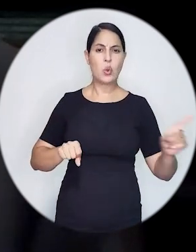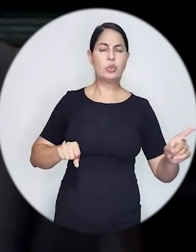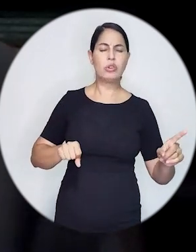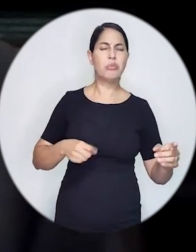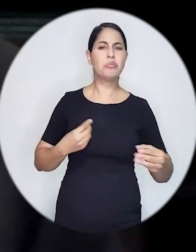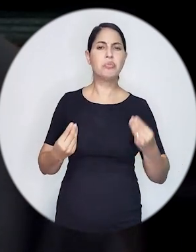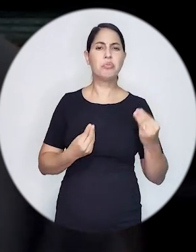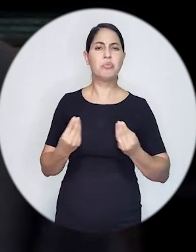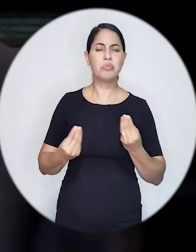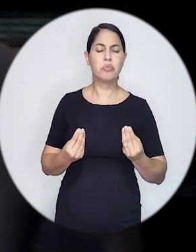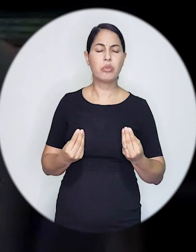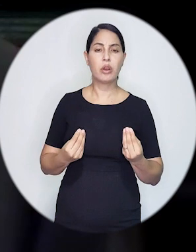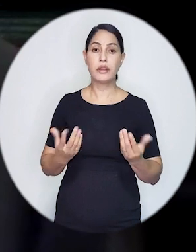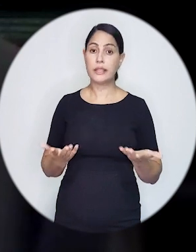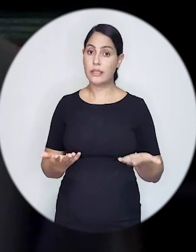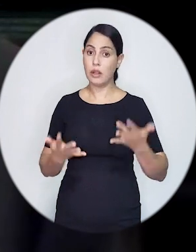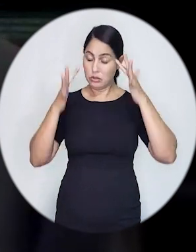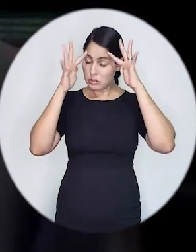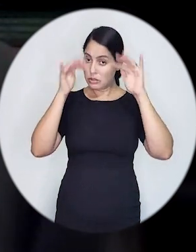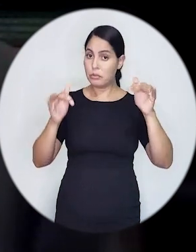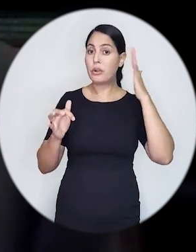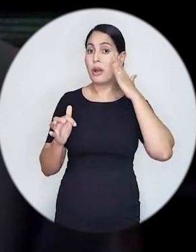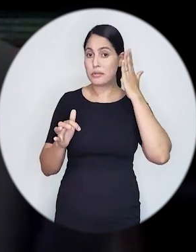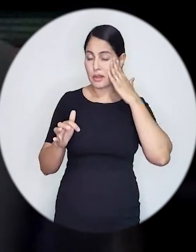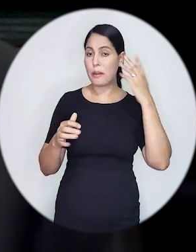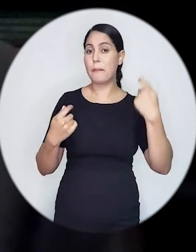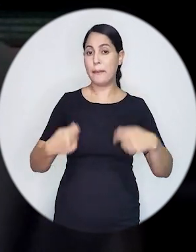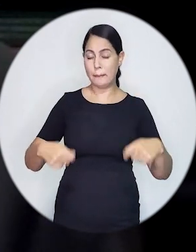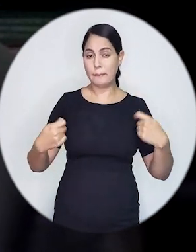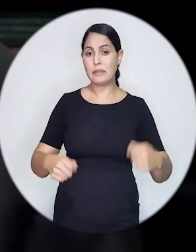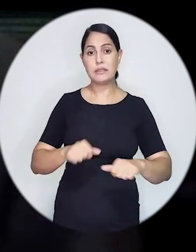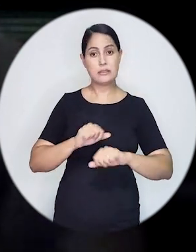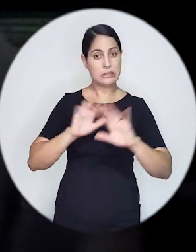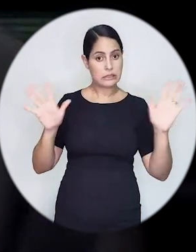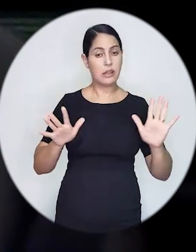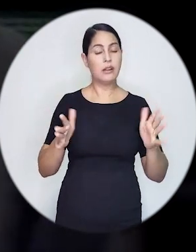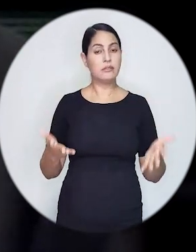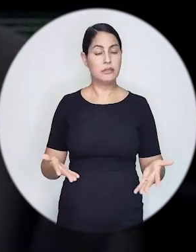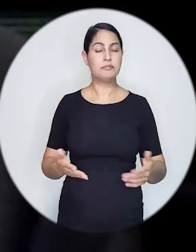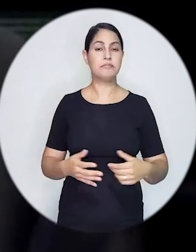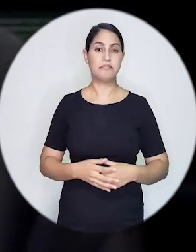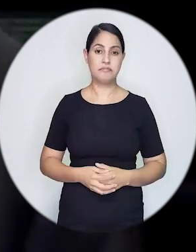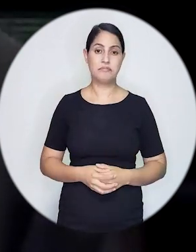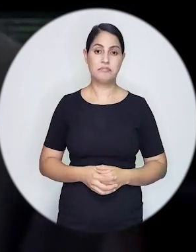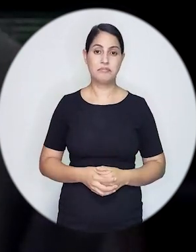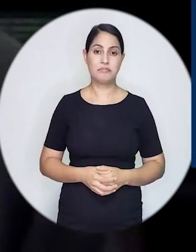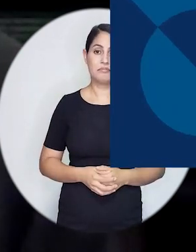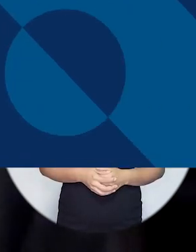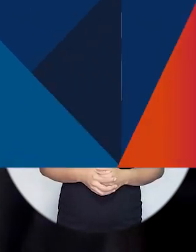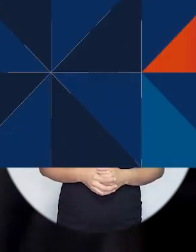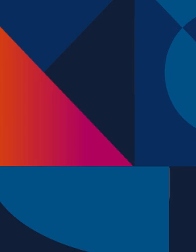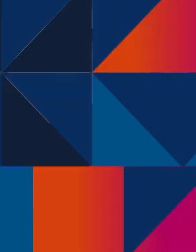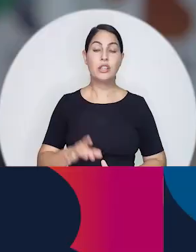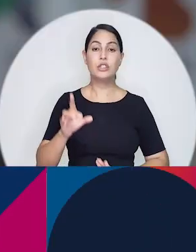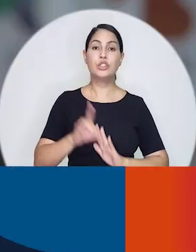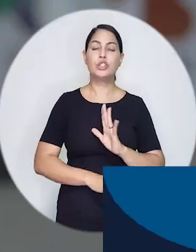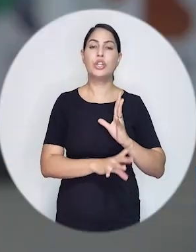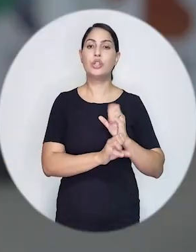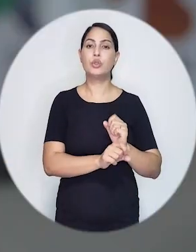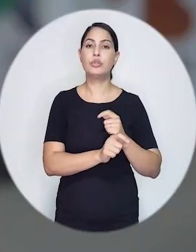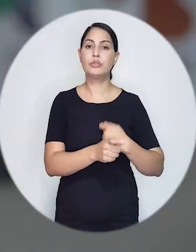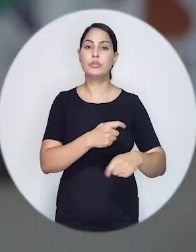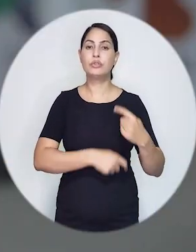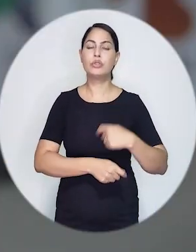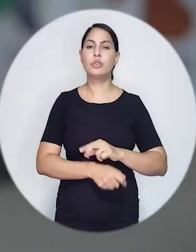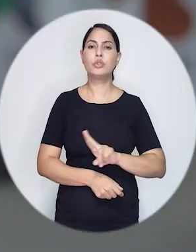atuação, a postulação de interesses e direitos de jurisdicionados perante o Poder Judiciário brasileiro. O